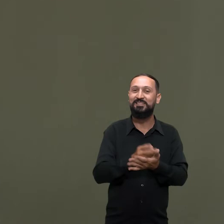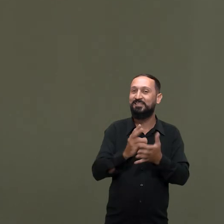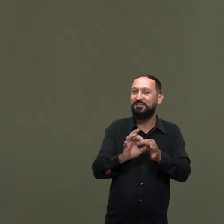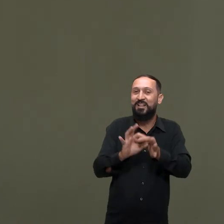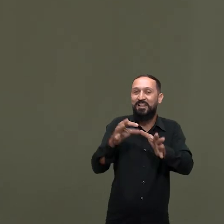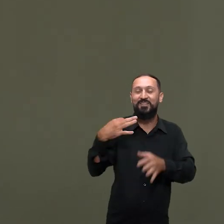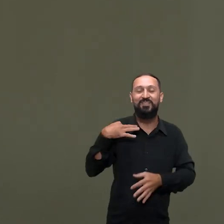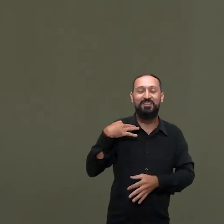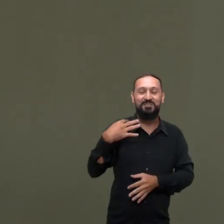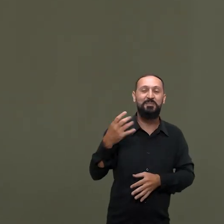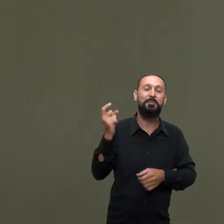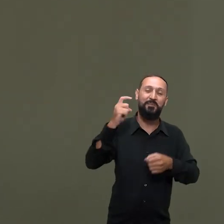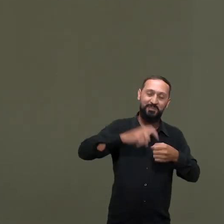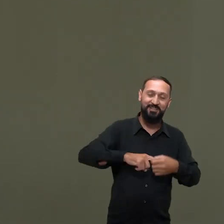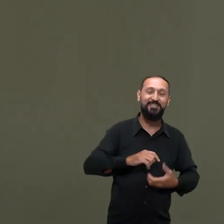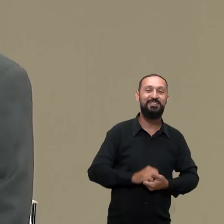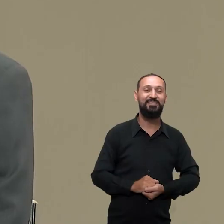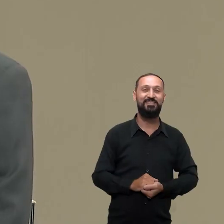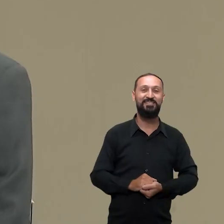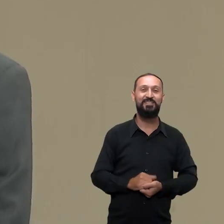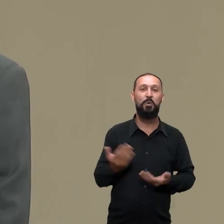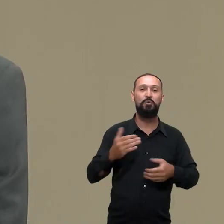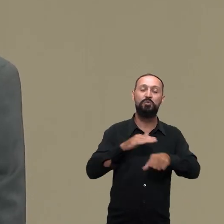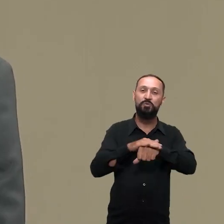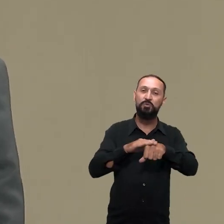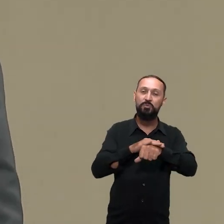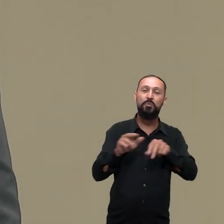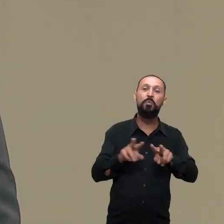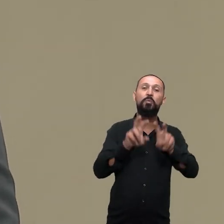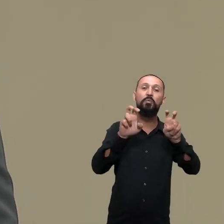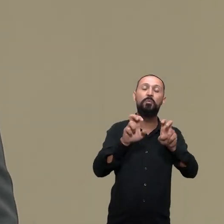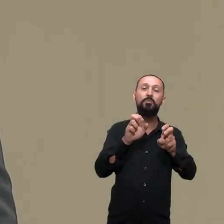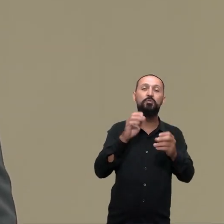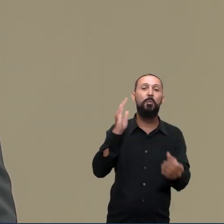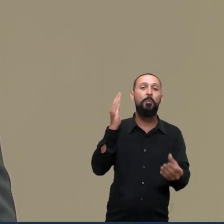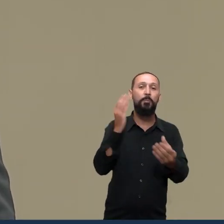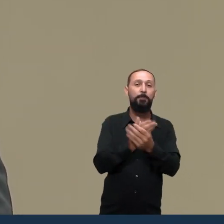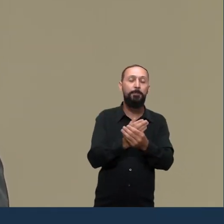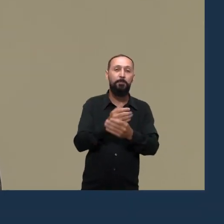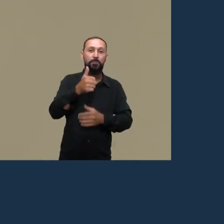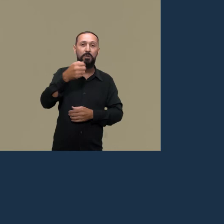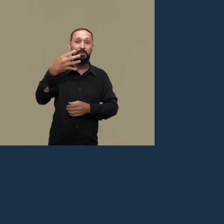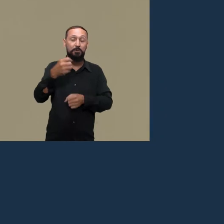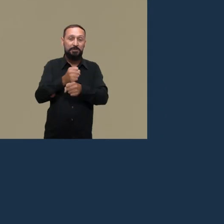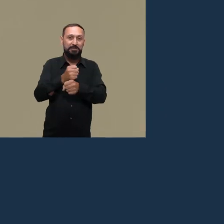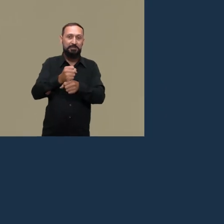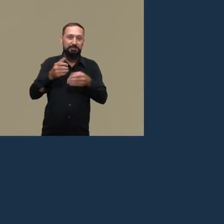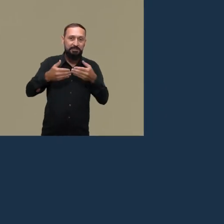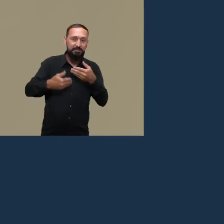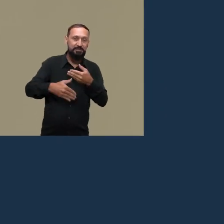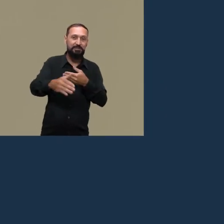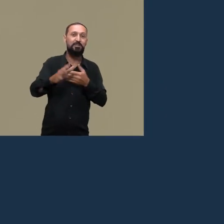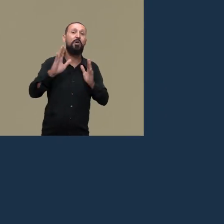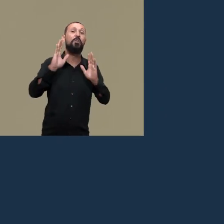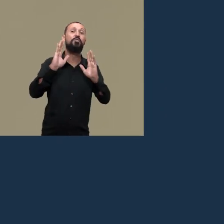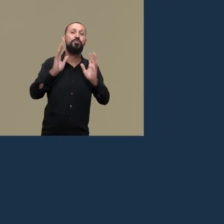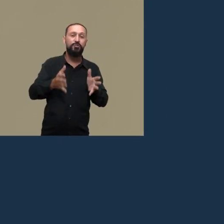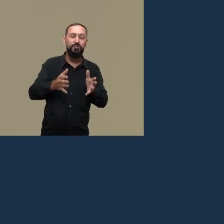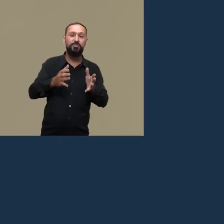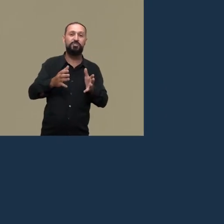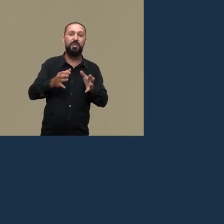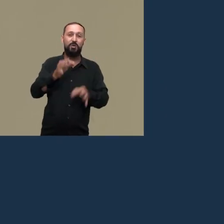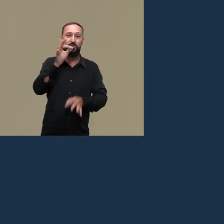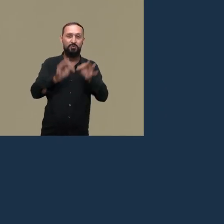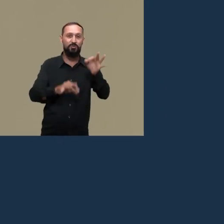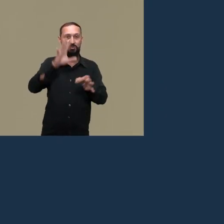sempre à disposição para voltar aqui. Hoje nós falamos sobre uma ação que tramitou por 14 anos e agora já tem aí